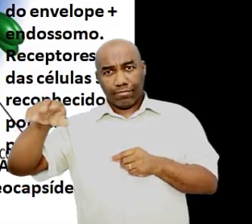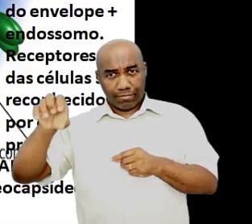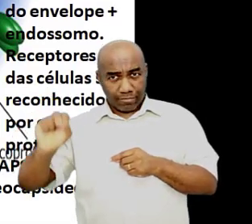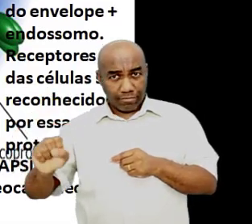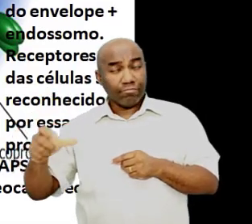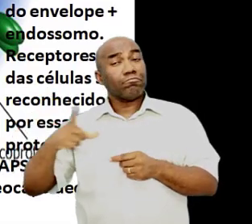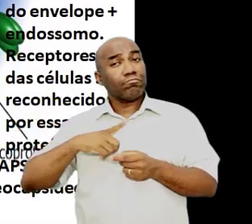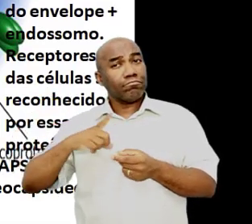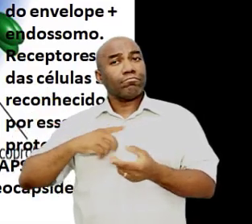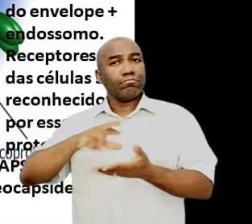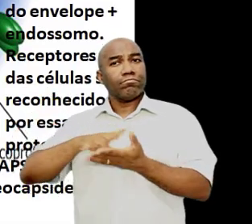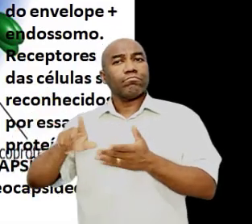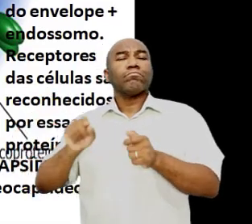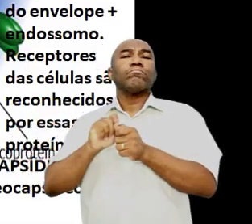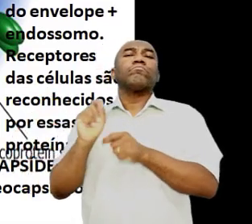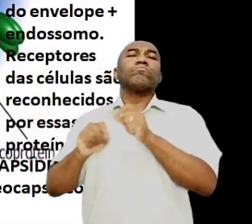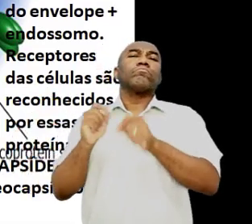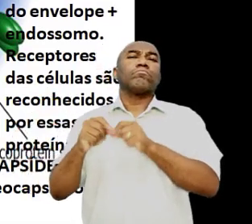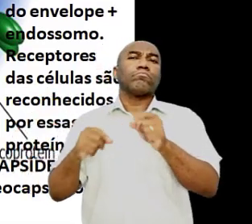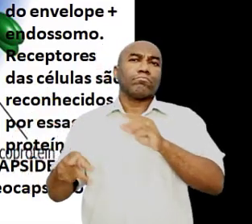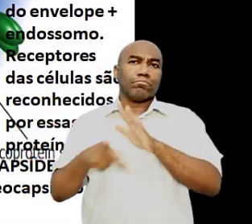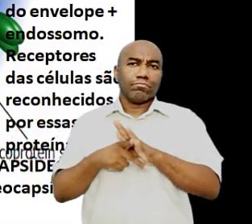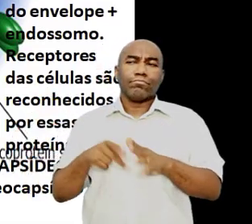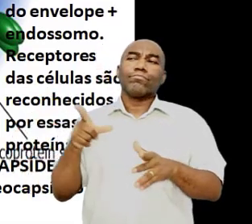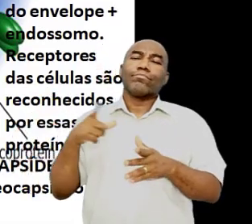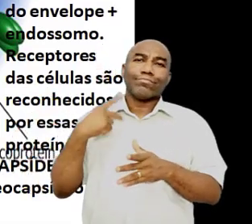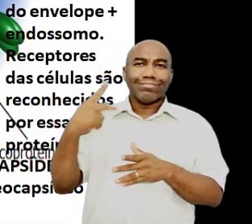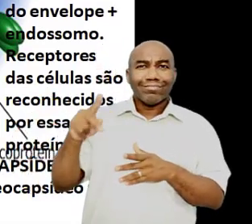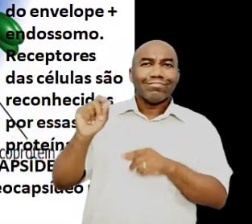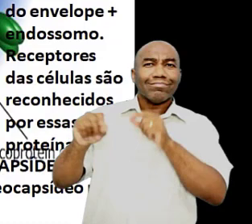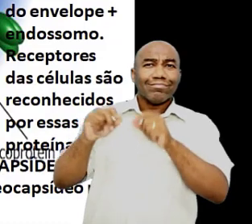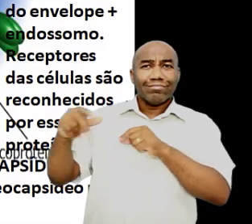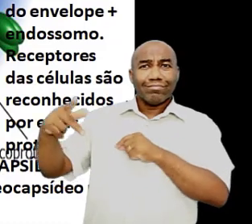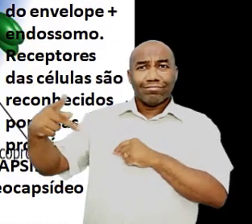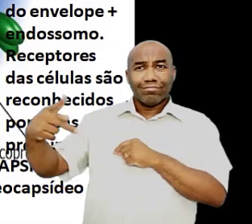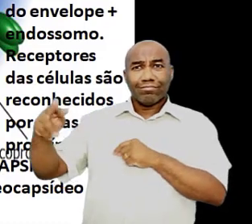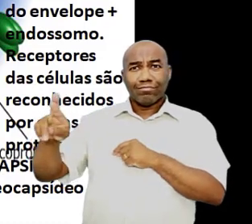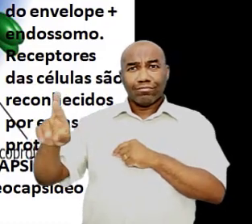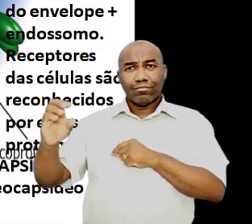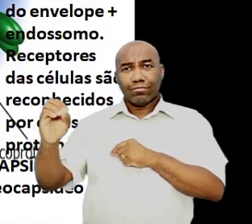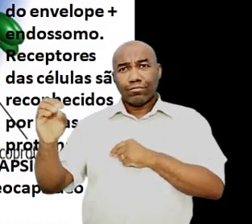do envelope externo contém proteína. E essa proteína,